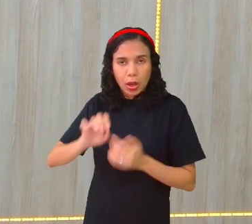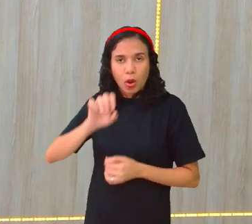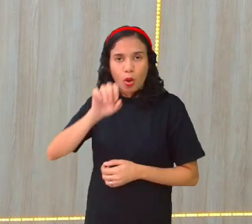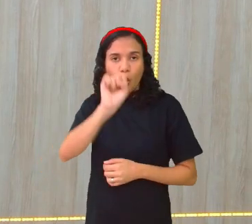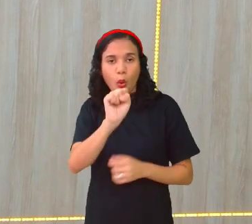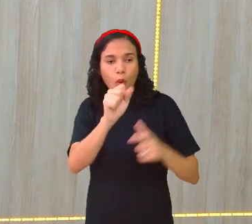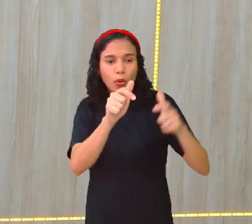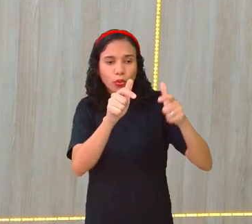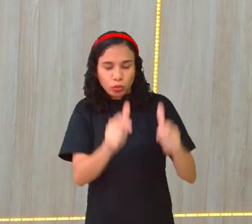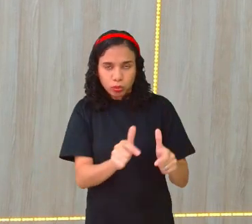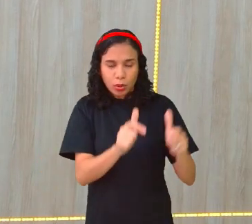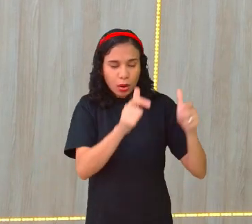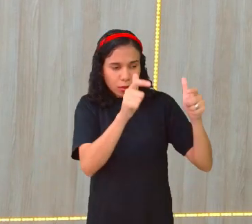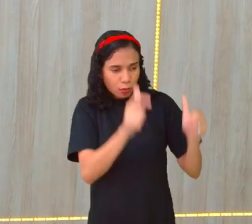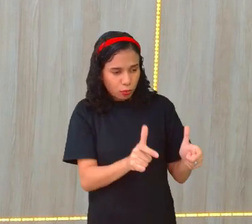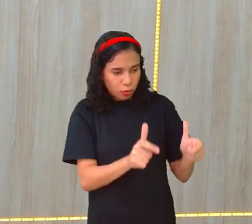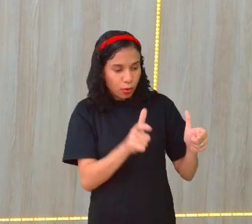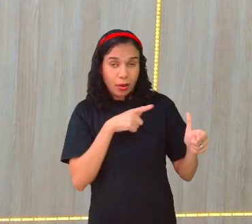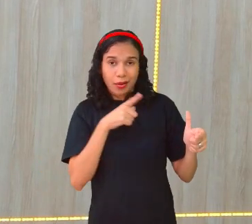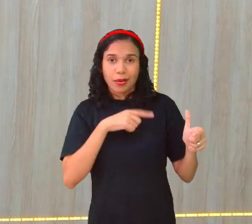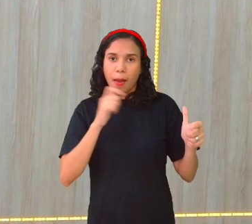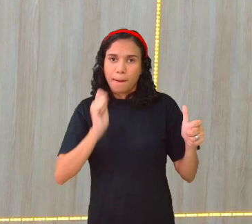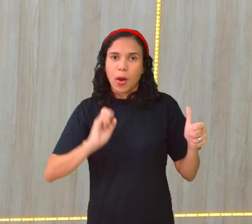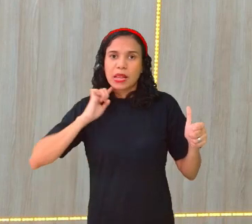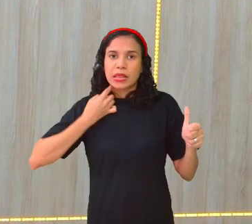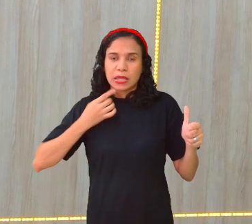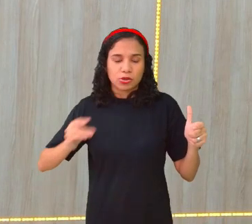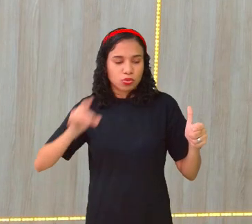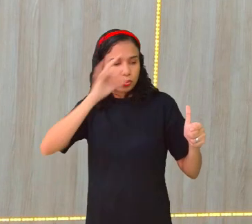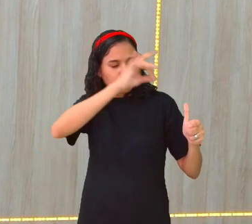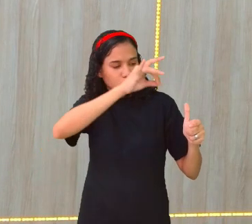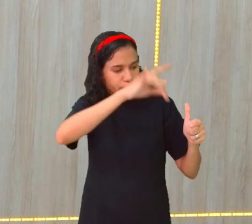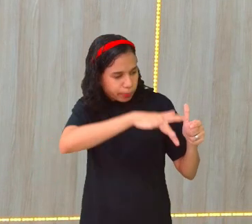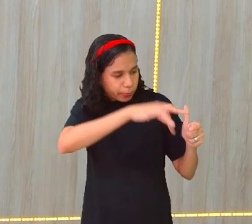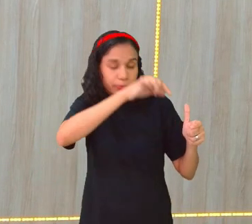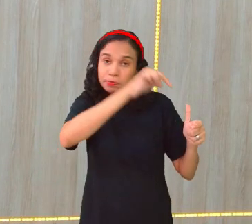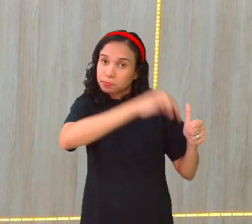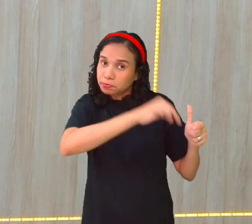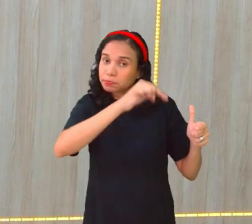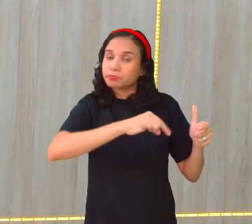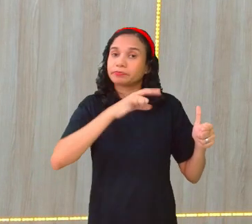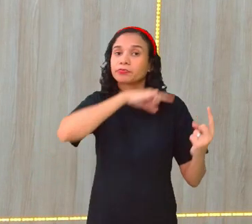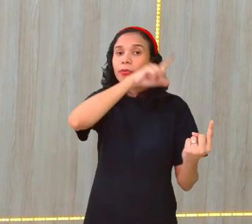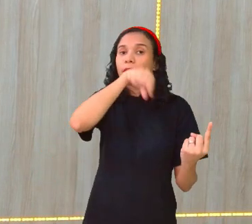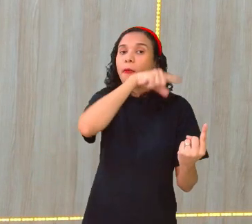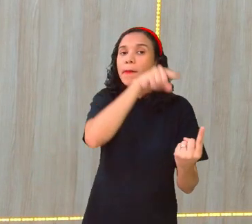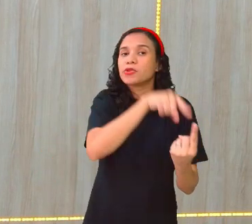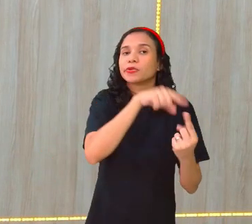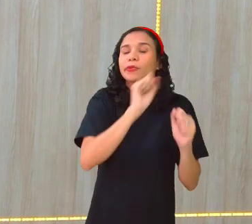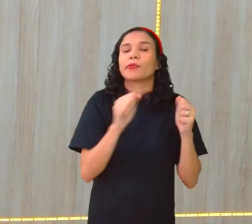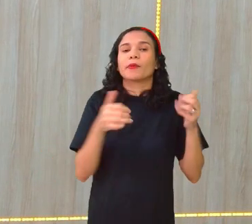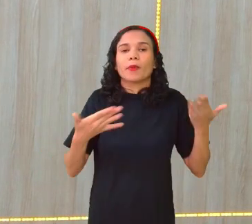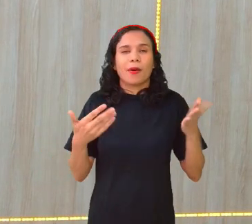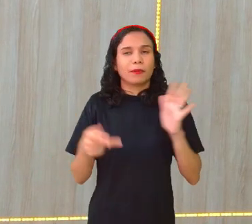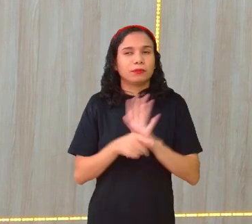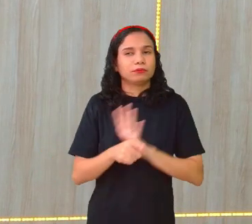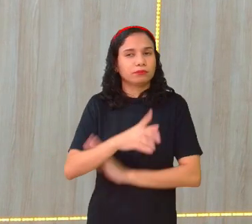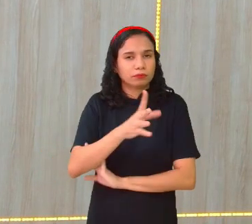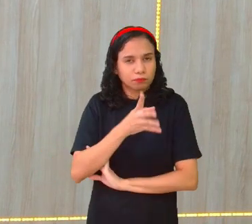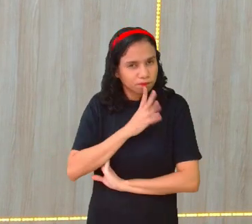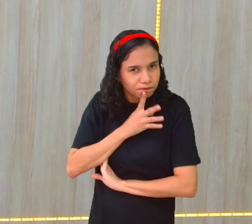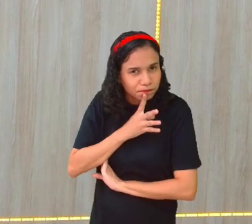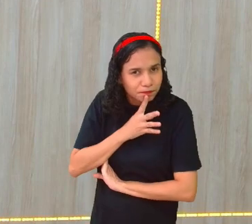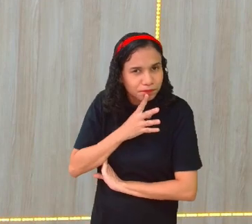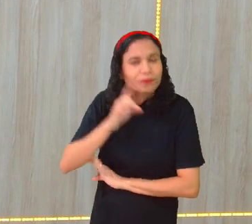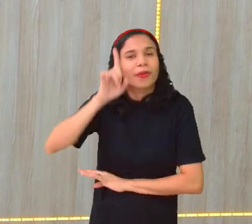de recebimento de resíduos, e esse recebimento de resíduos, gente, tem um objetivo. E vocês sabem qual é o